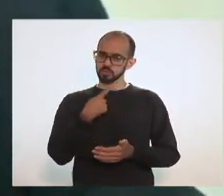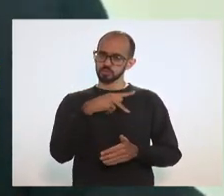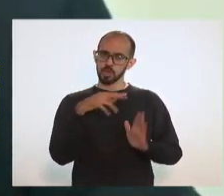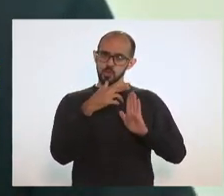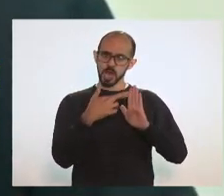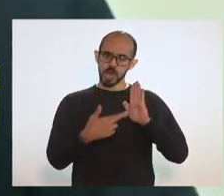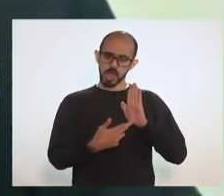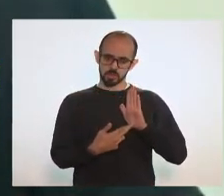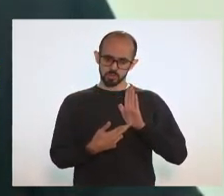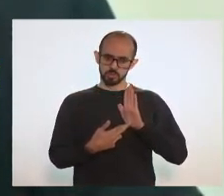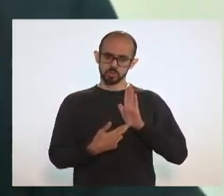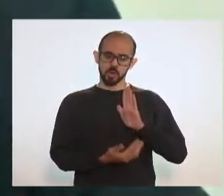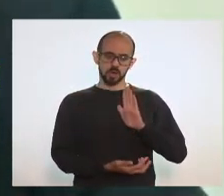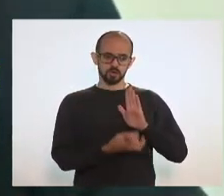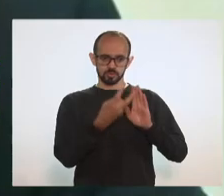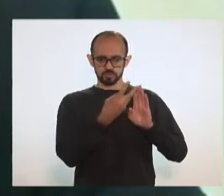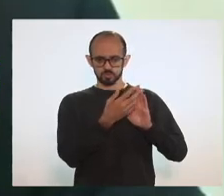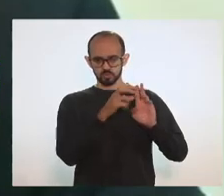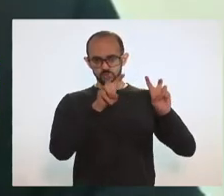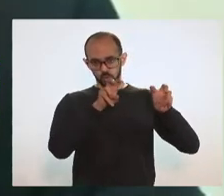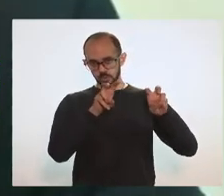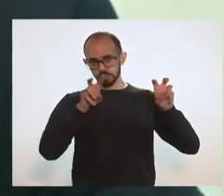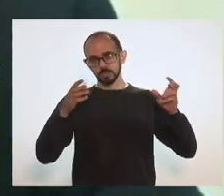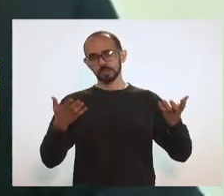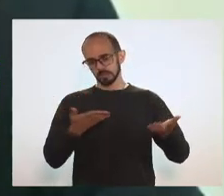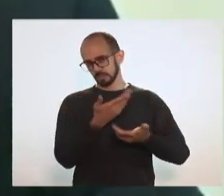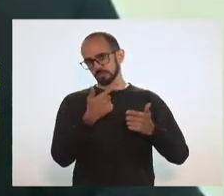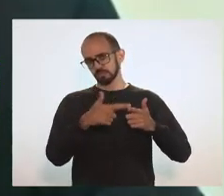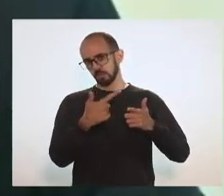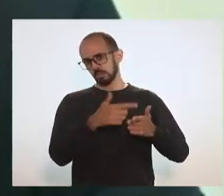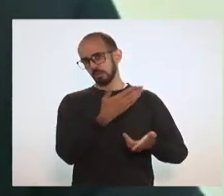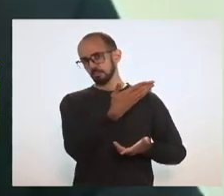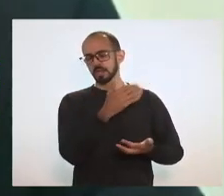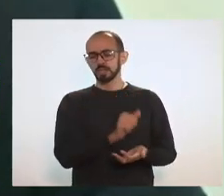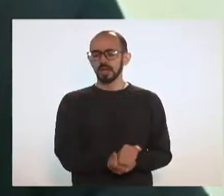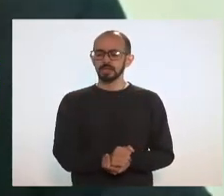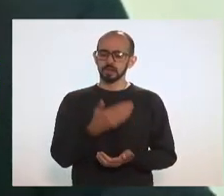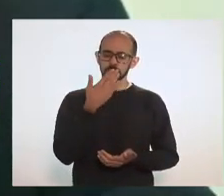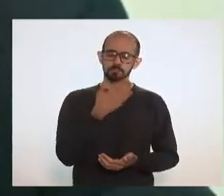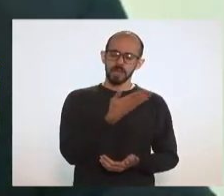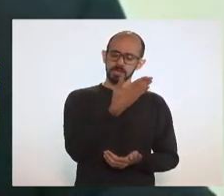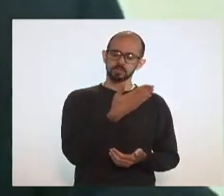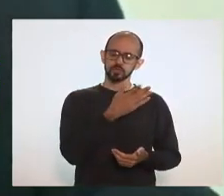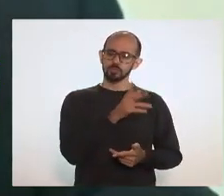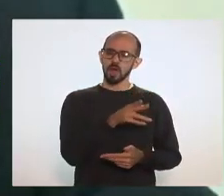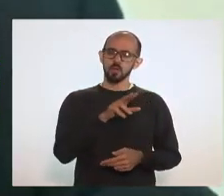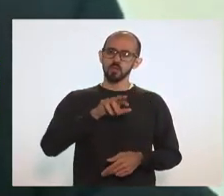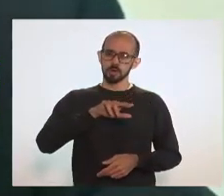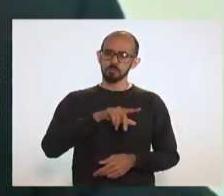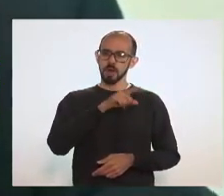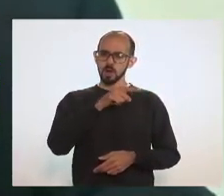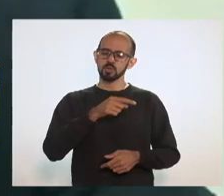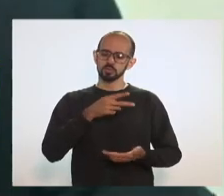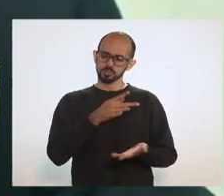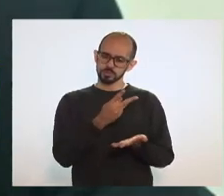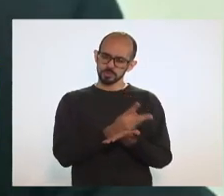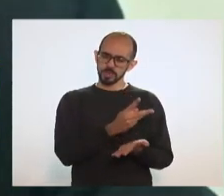entenda deste tema. E, nesse sentido, eu elogio o conhecimento de Vossa Excelência. É muito importante isso. Eu tenho certeza que